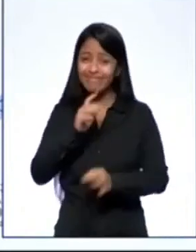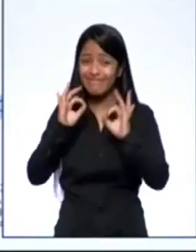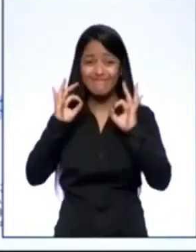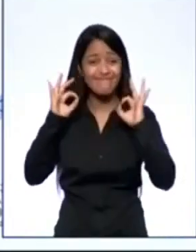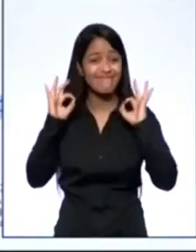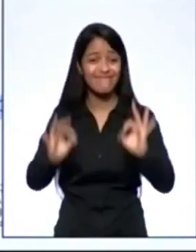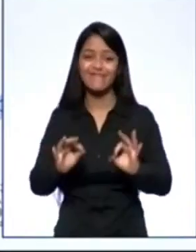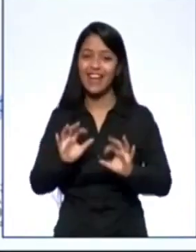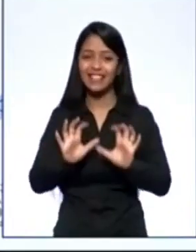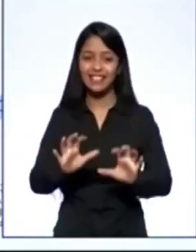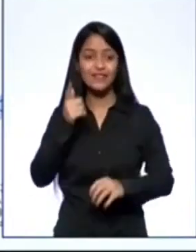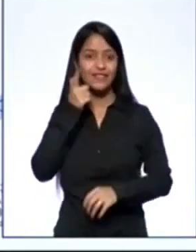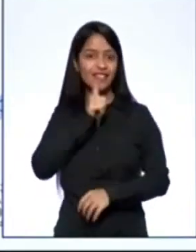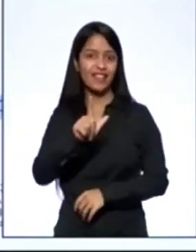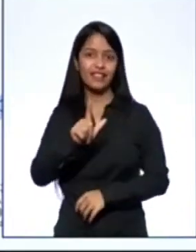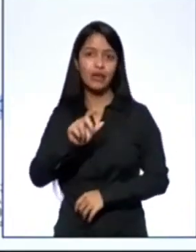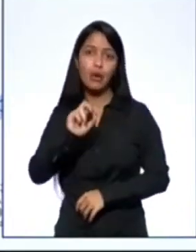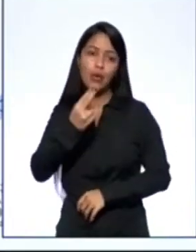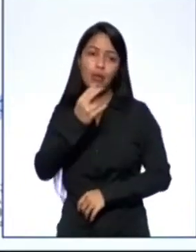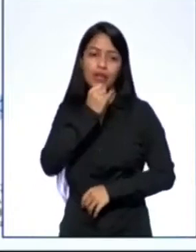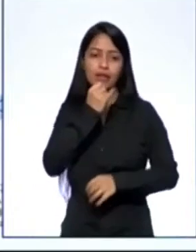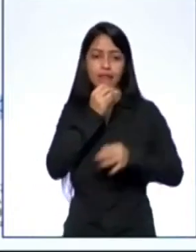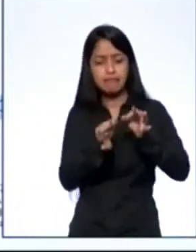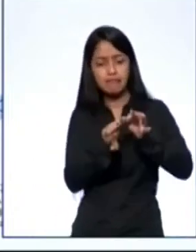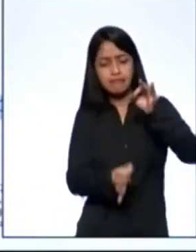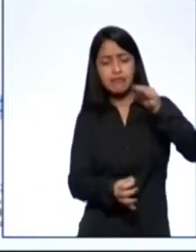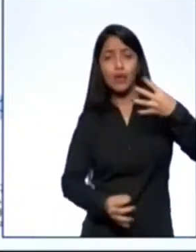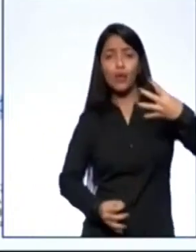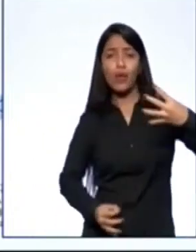cateto oposto quatro e o cateto adyacente 2